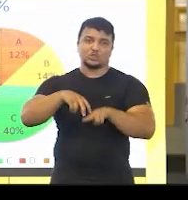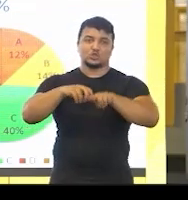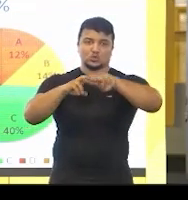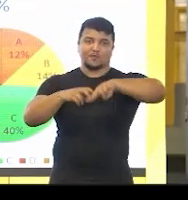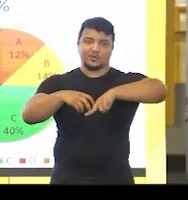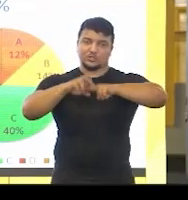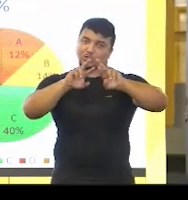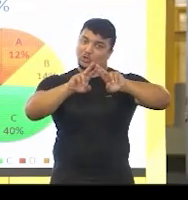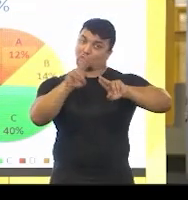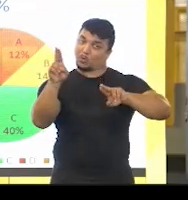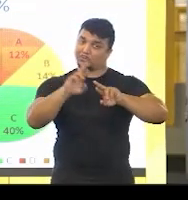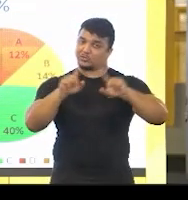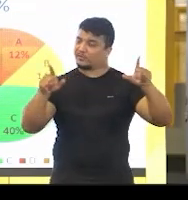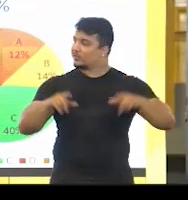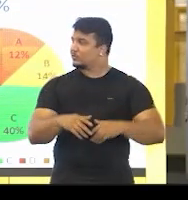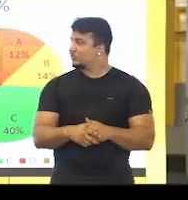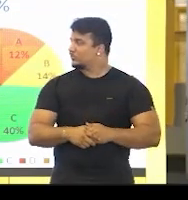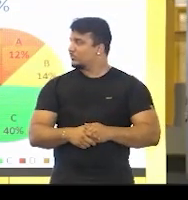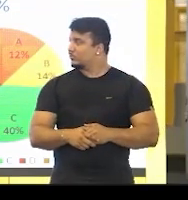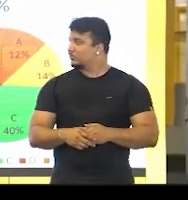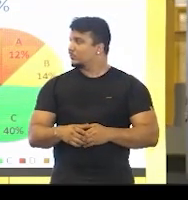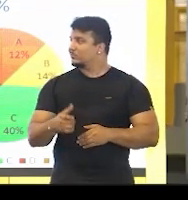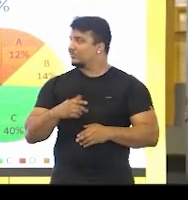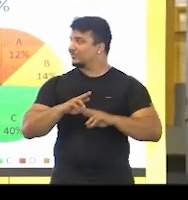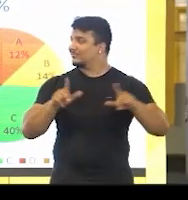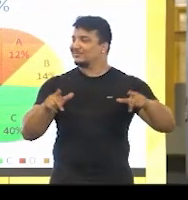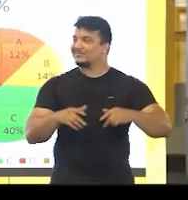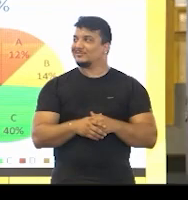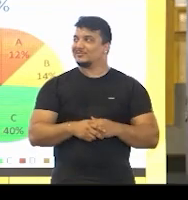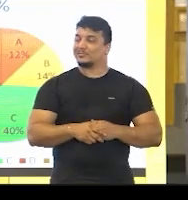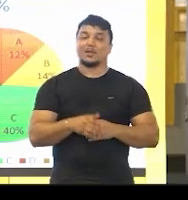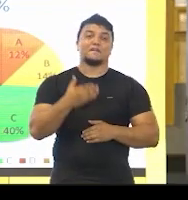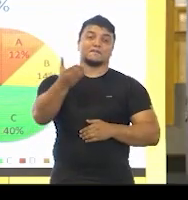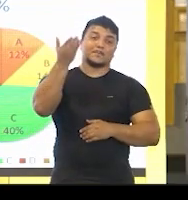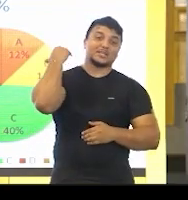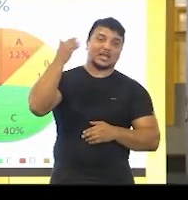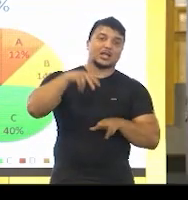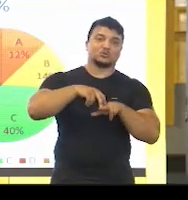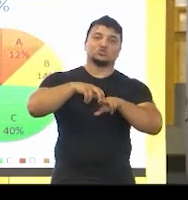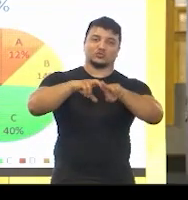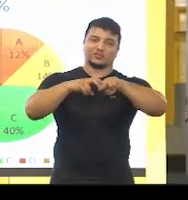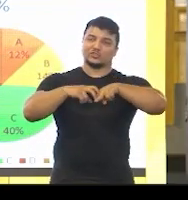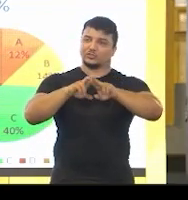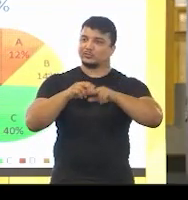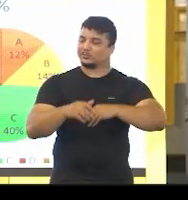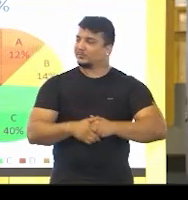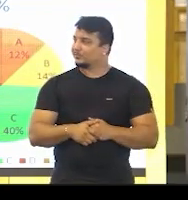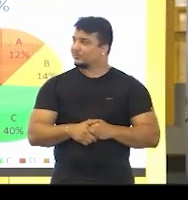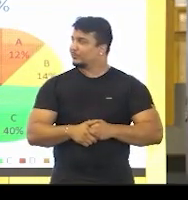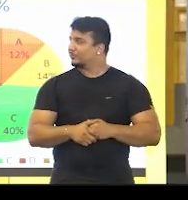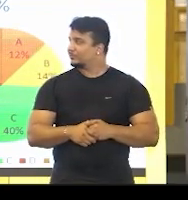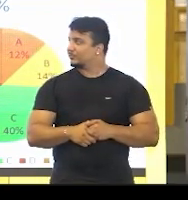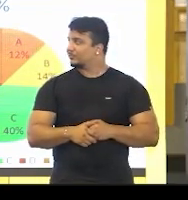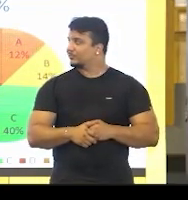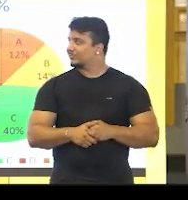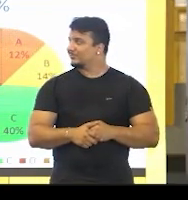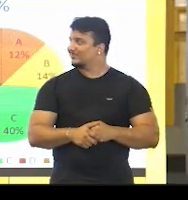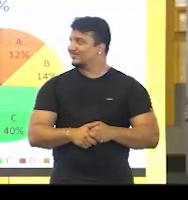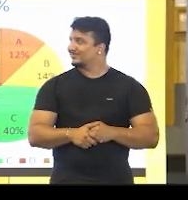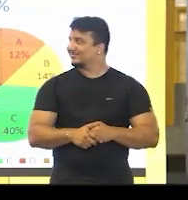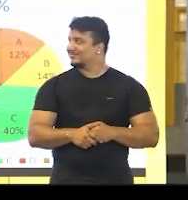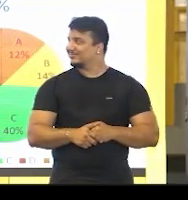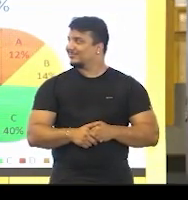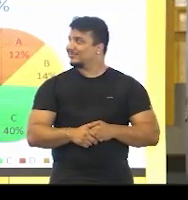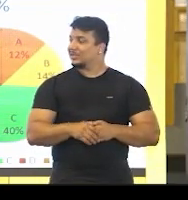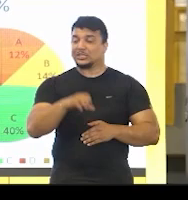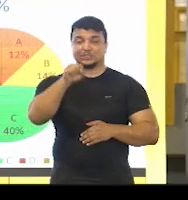Eu sei que vocês pensaram, como é que ele é surfista? Olha aí, ó. Não, pessoal, no passado ele era surfista, tá bom? Não é surfista, não.